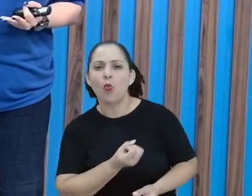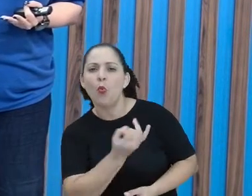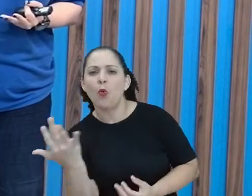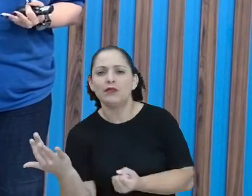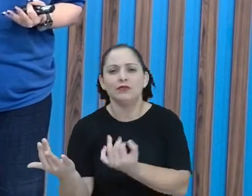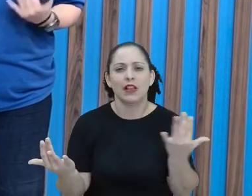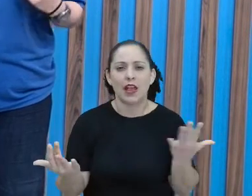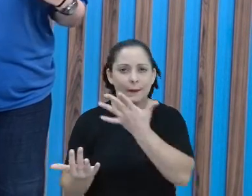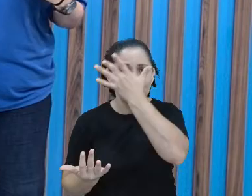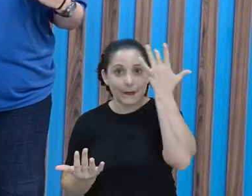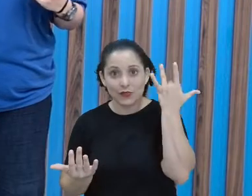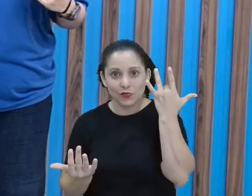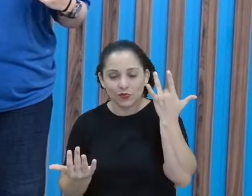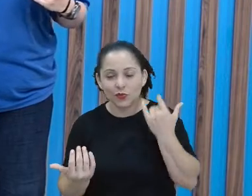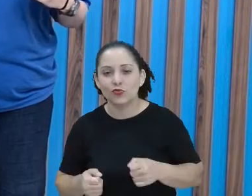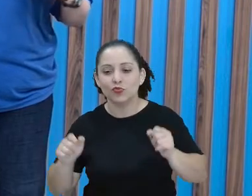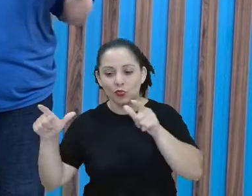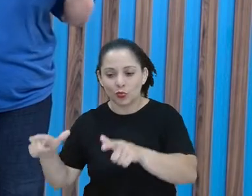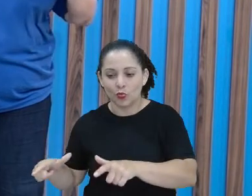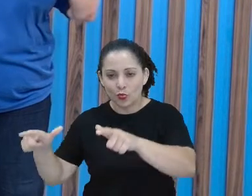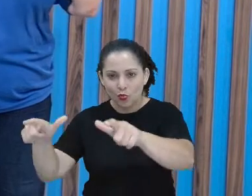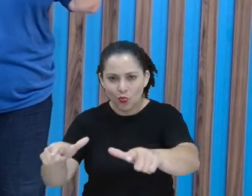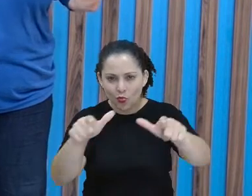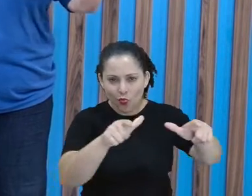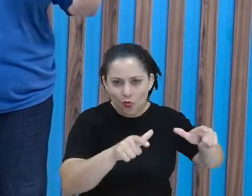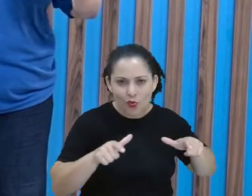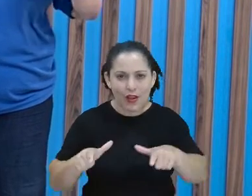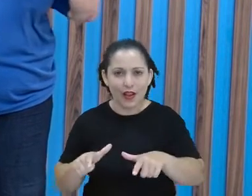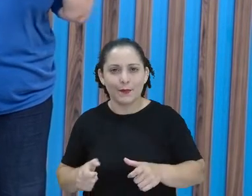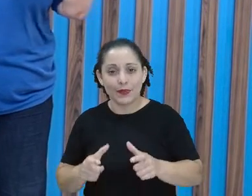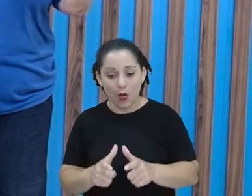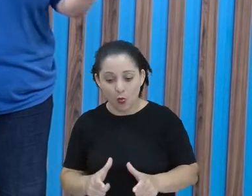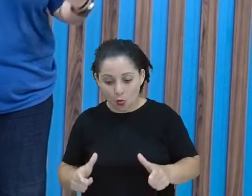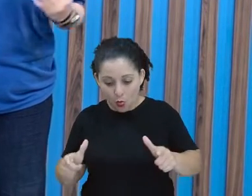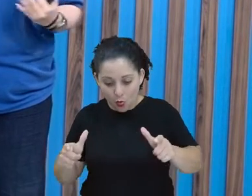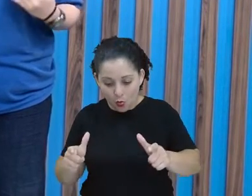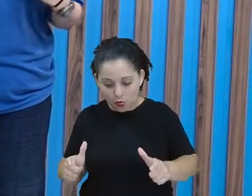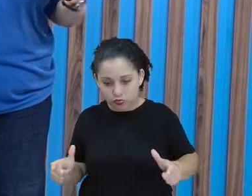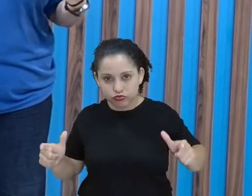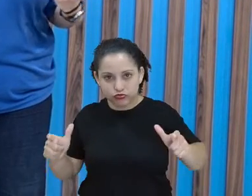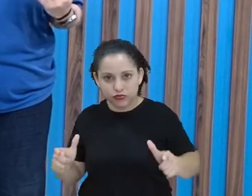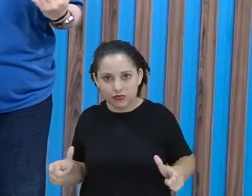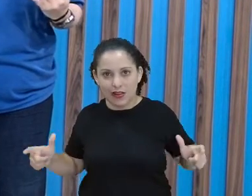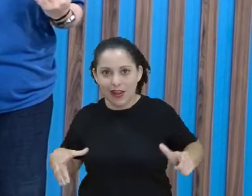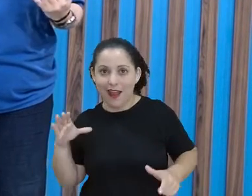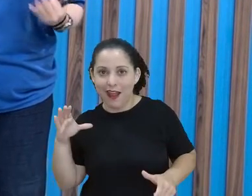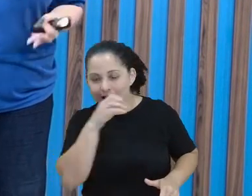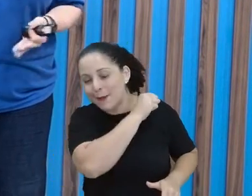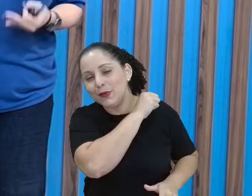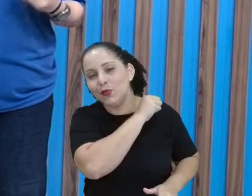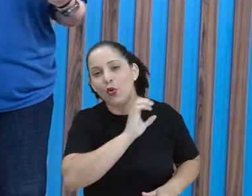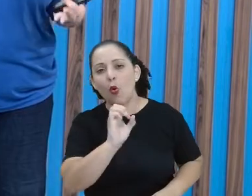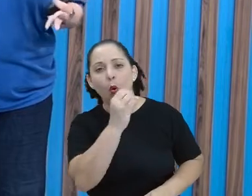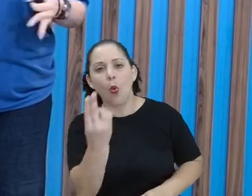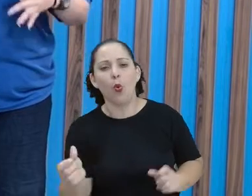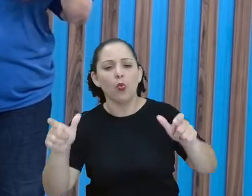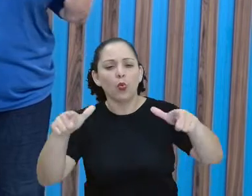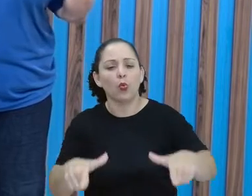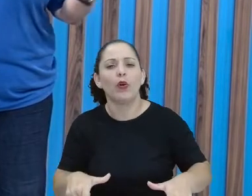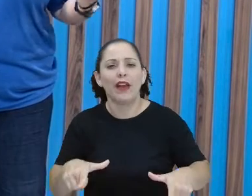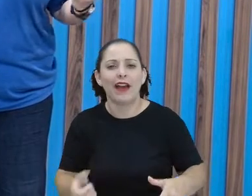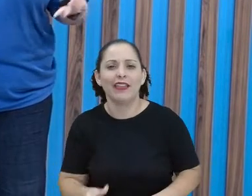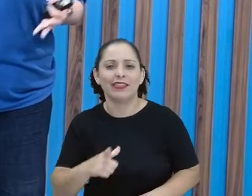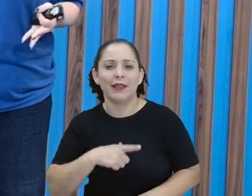desse município. É um município que está em crescimento muito rápido, ou é um município que tem